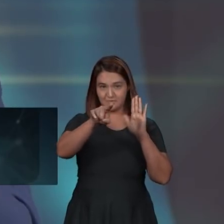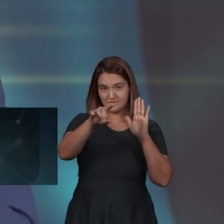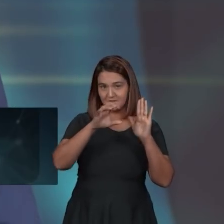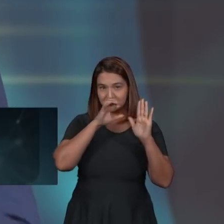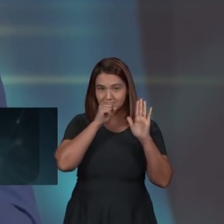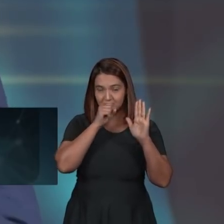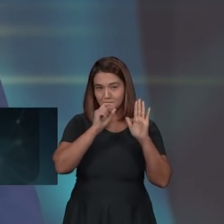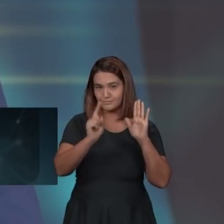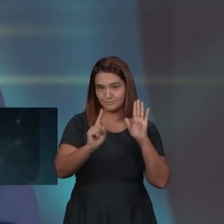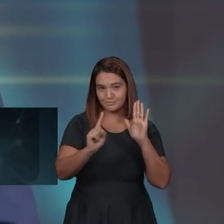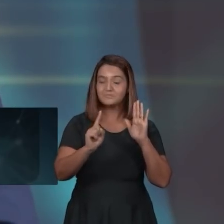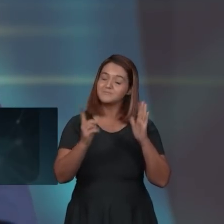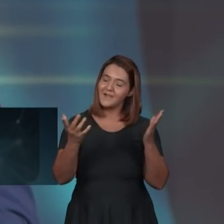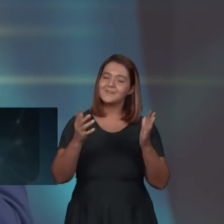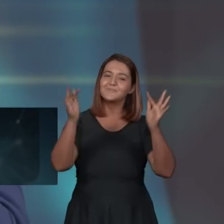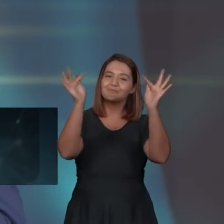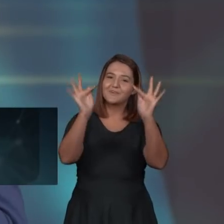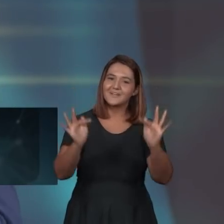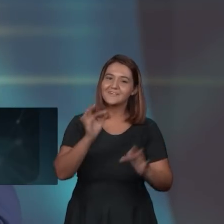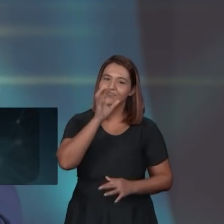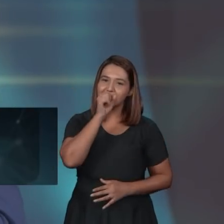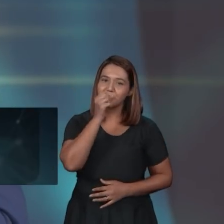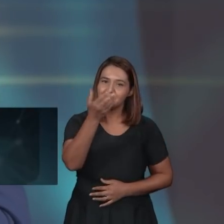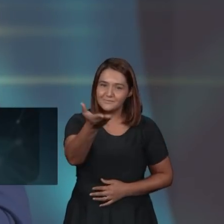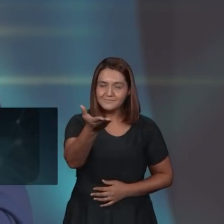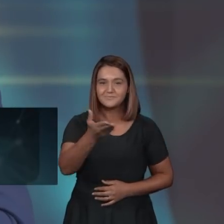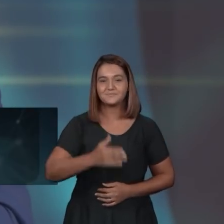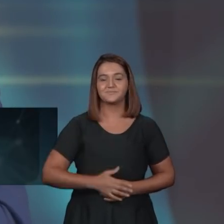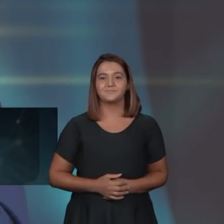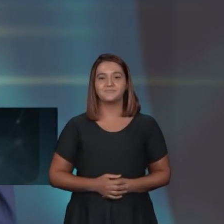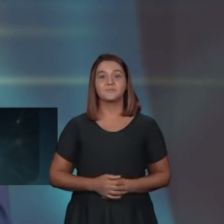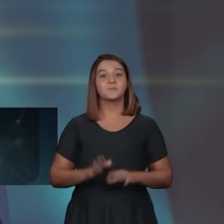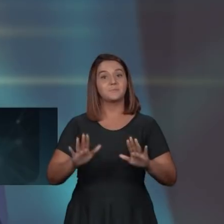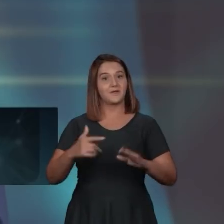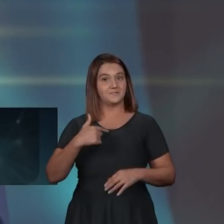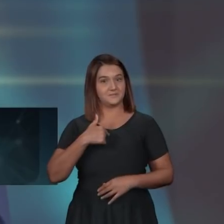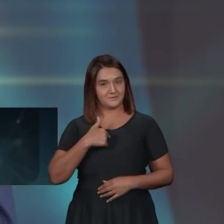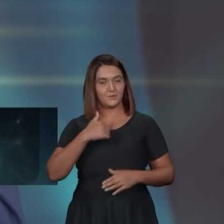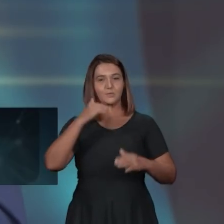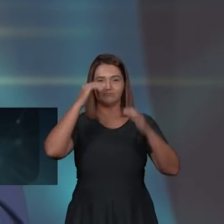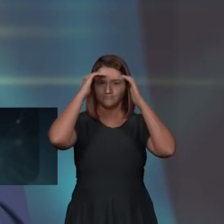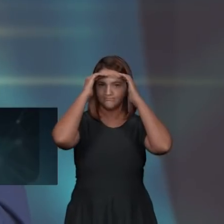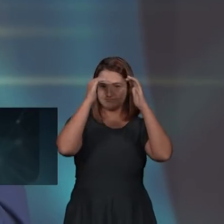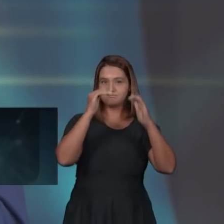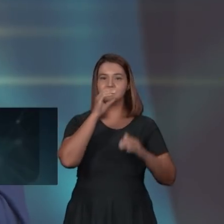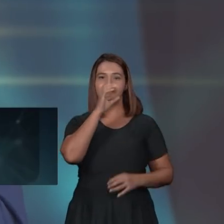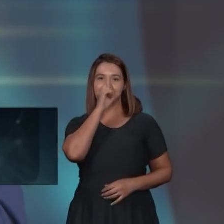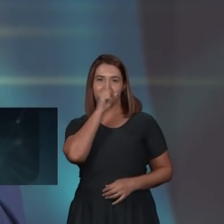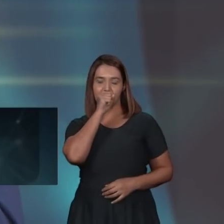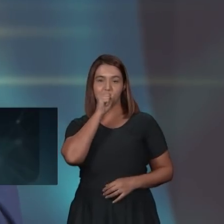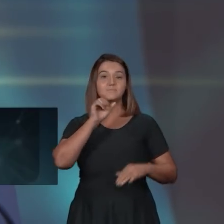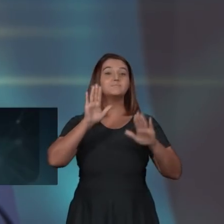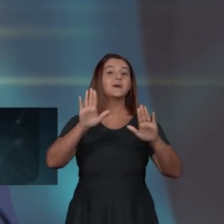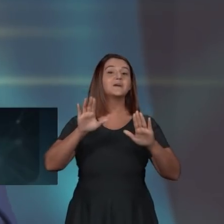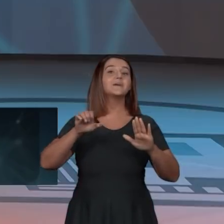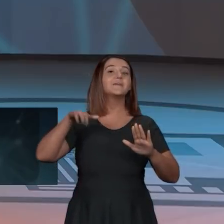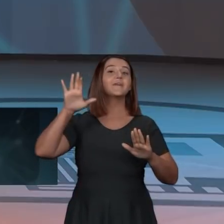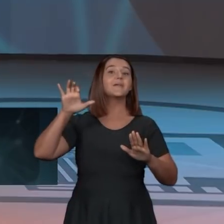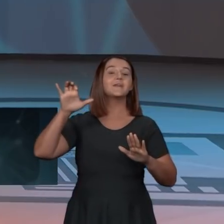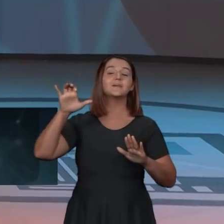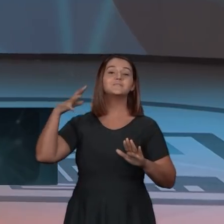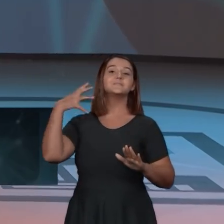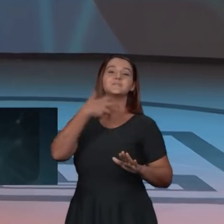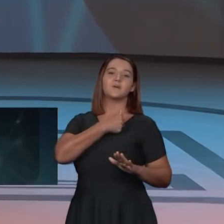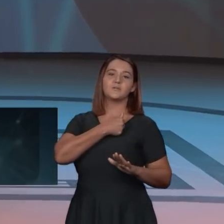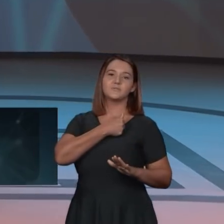feliz sábado para você. Mas veja bem, eu guardo o sábado, mas quem me salva é Jesus. E